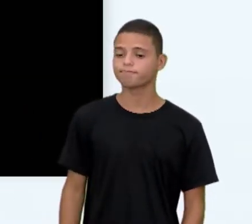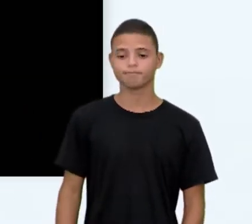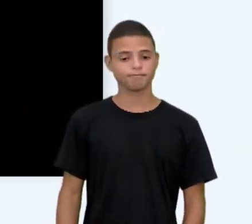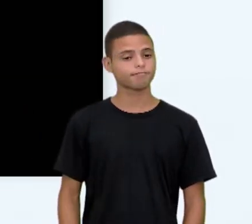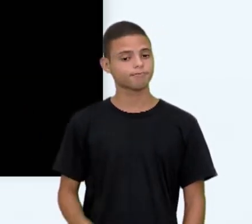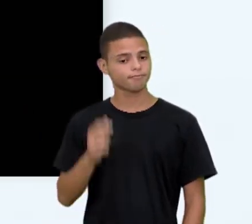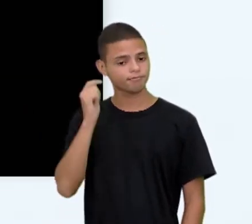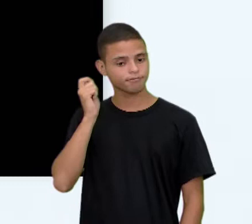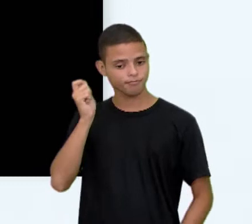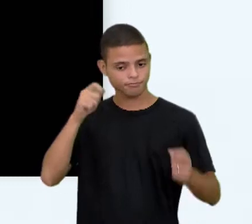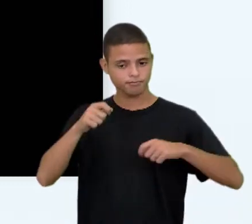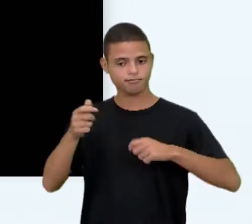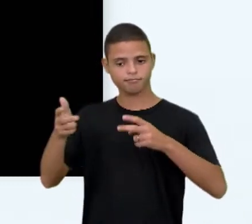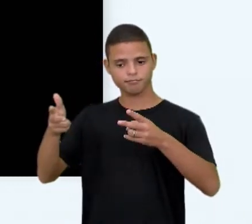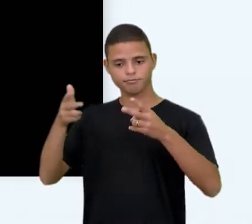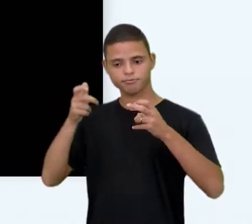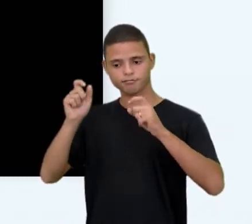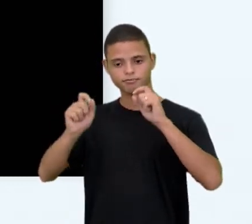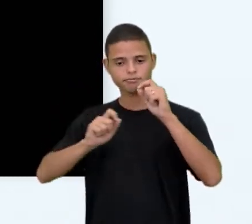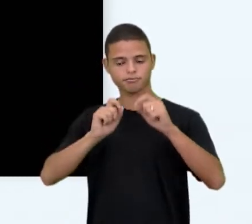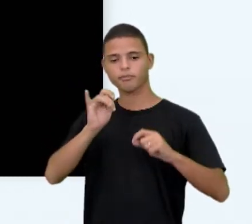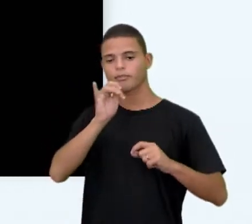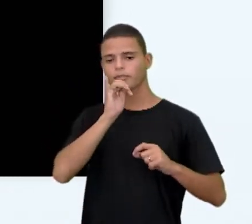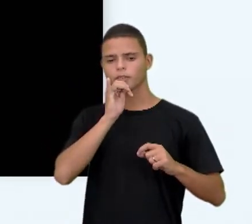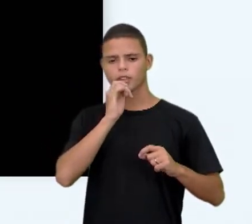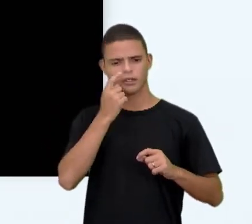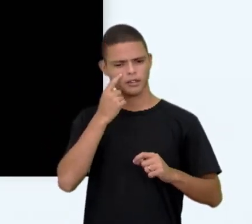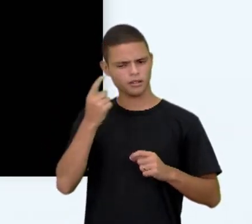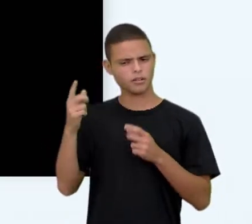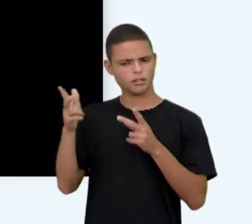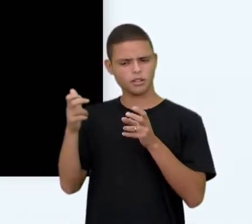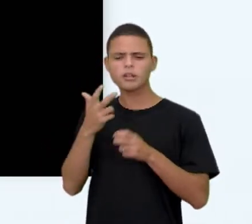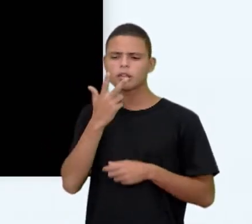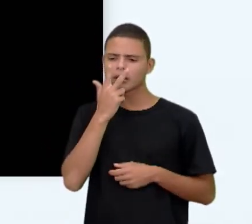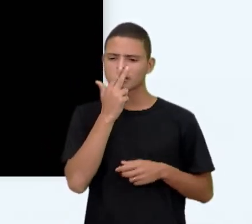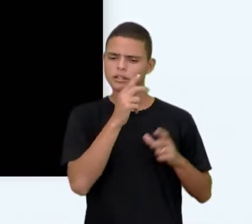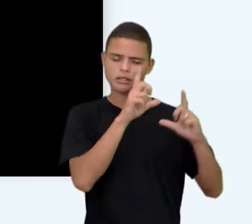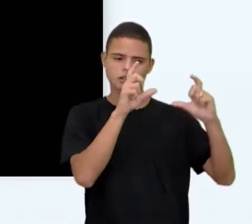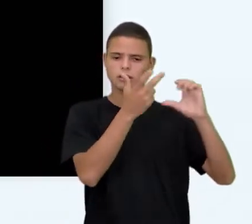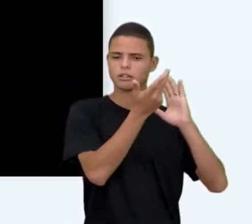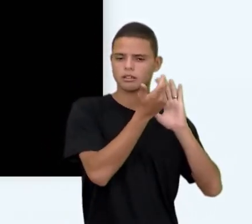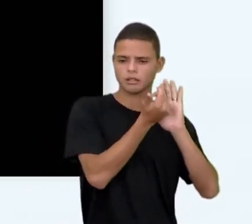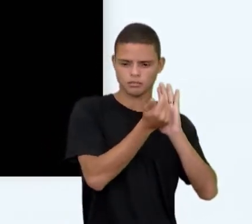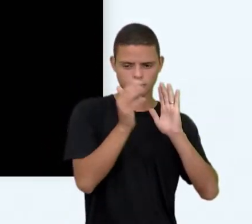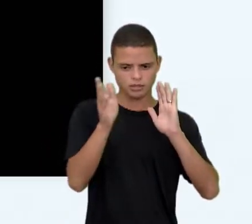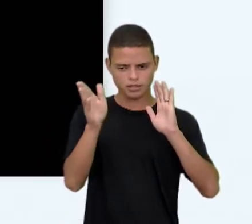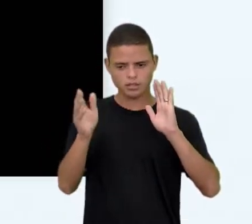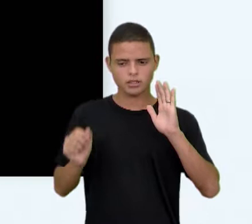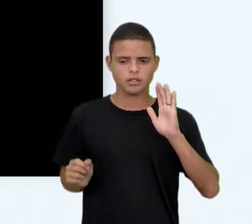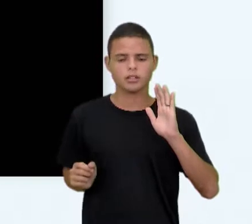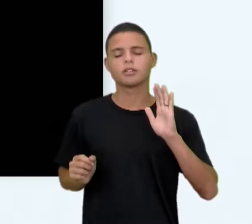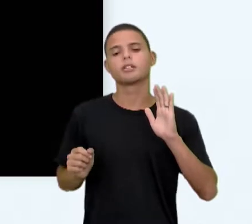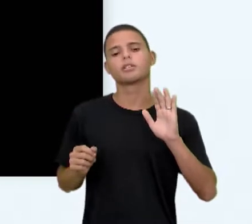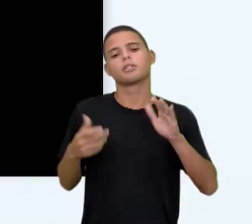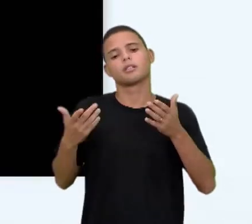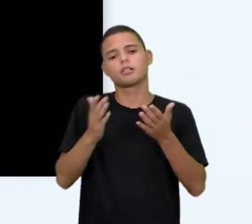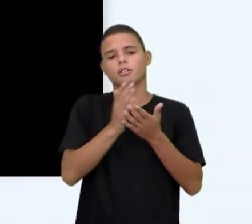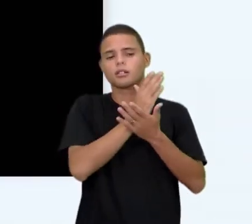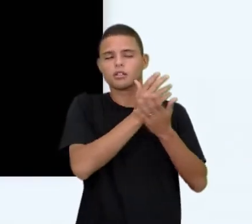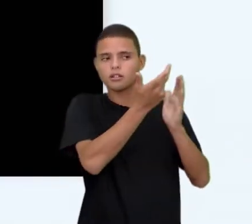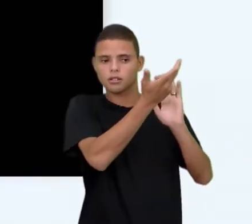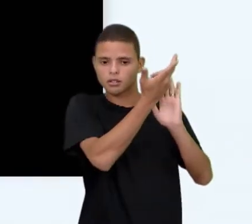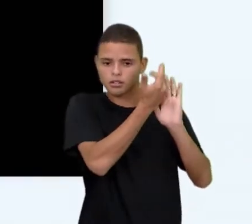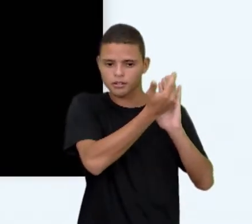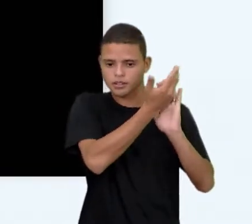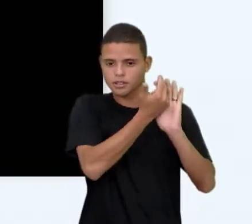um exemplo de cartoon. Vocês já viram algo semelhante? Podemos dizer que os cartoons são